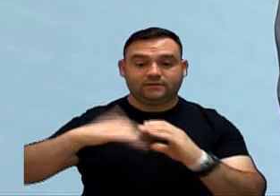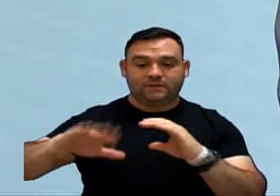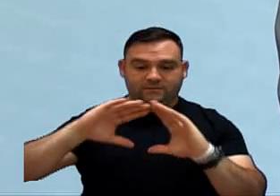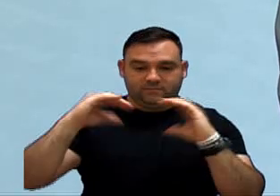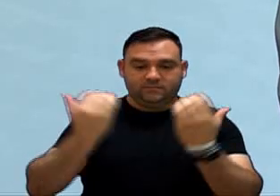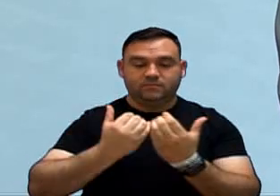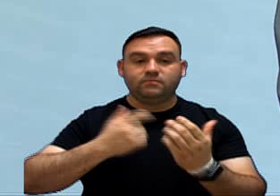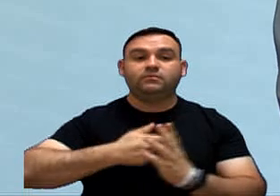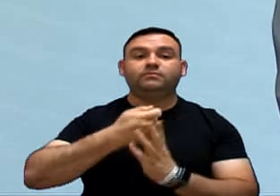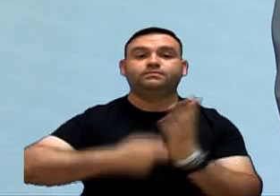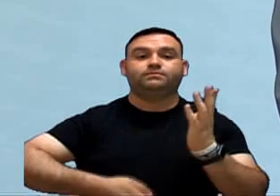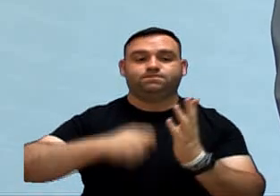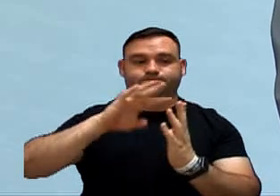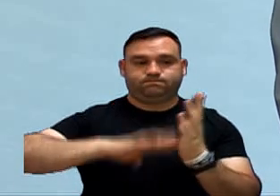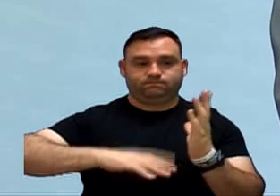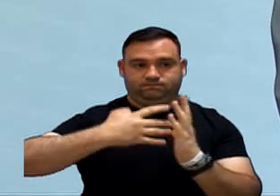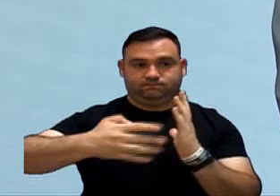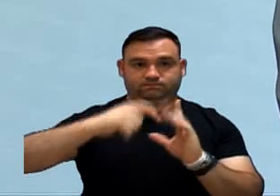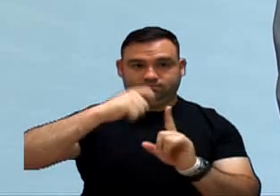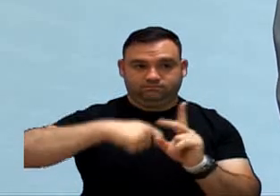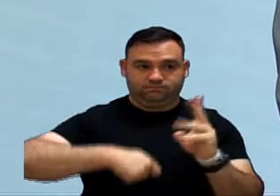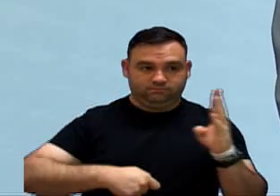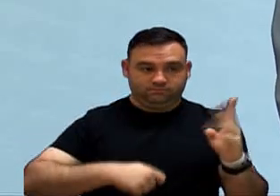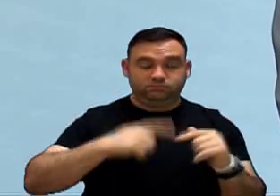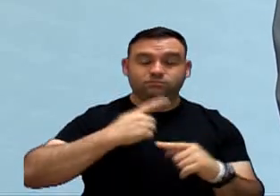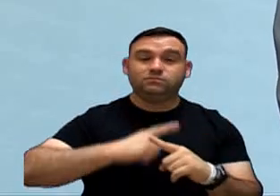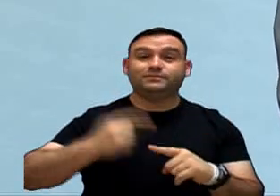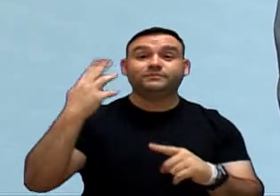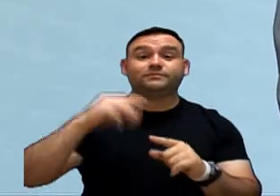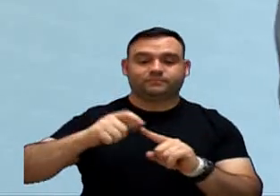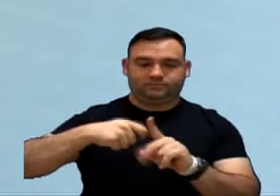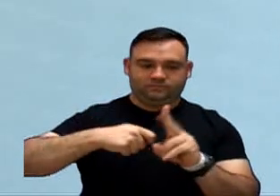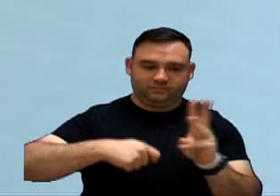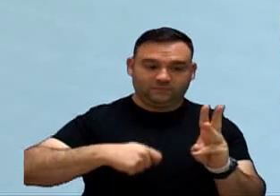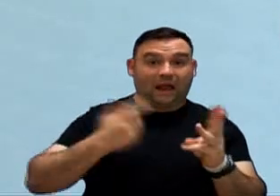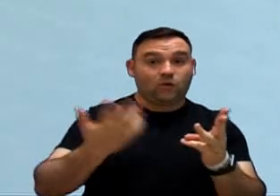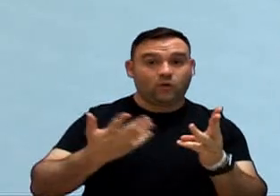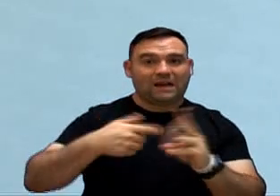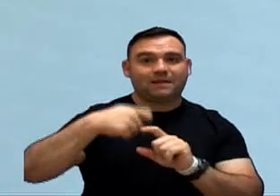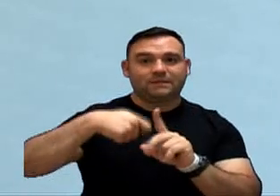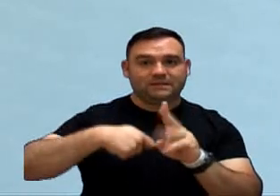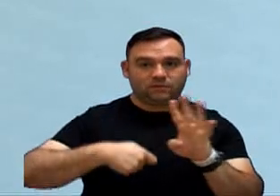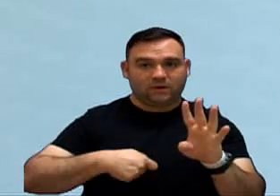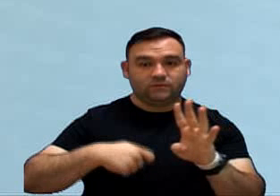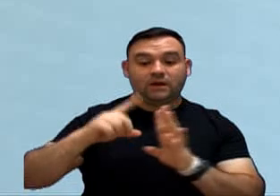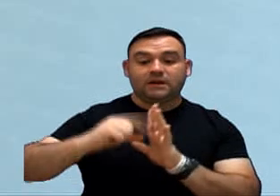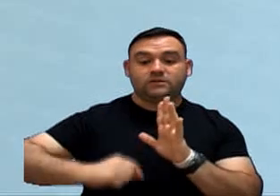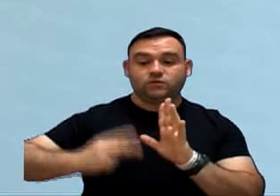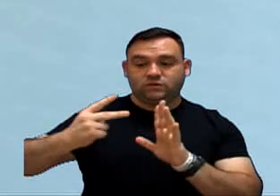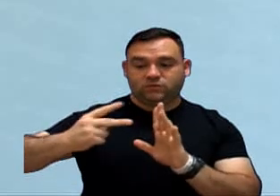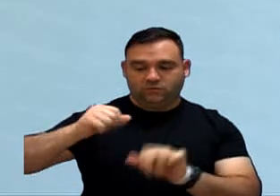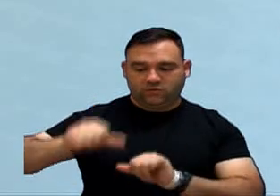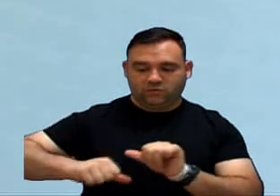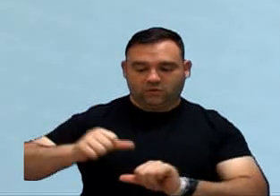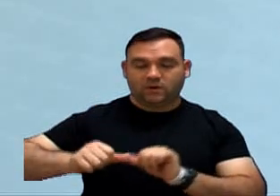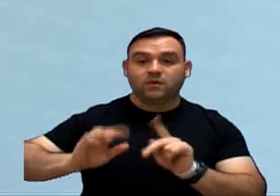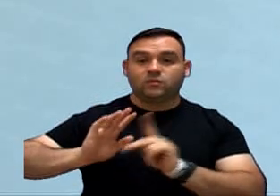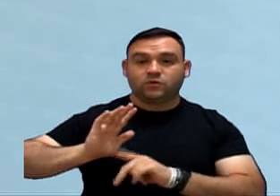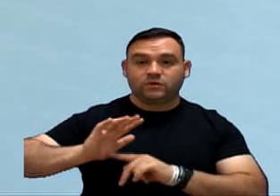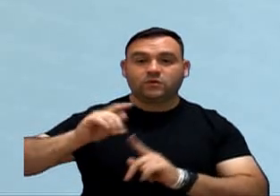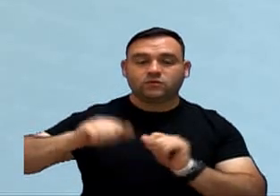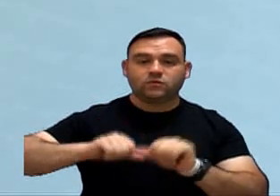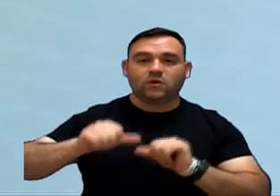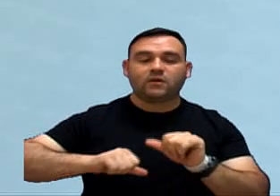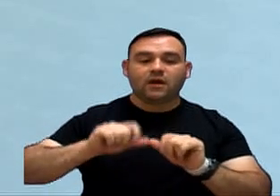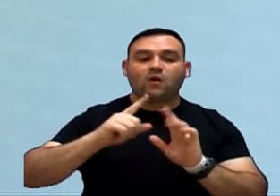Municipal relatório quadrimestral. Anteriormente era trimestral. No artigo 2º, altera do projeto de lei,